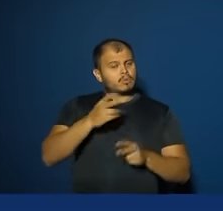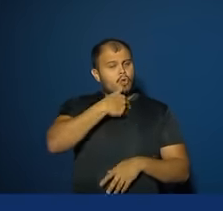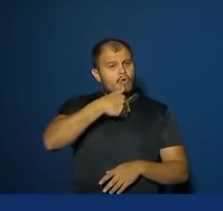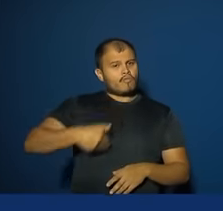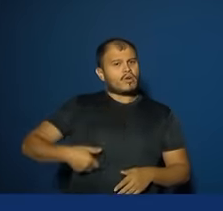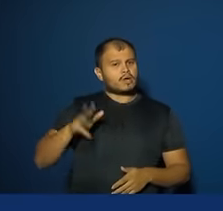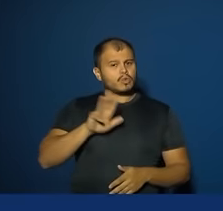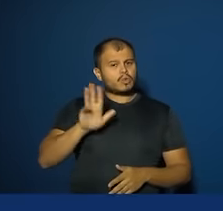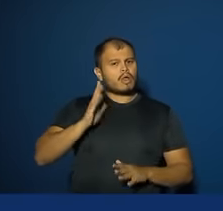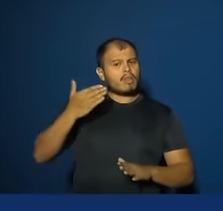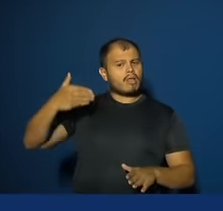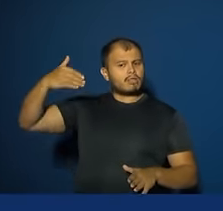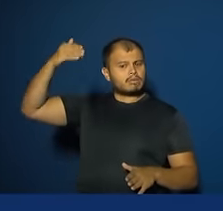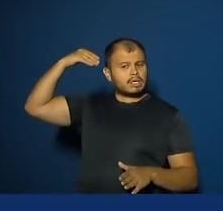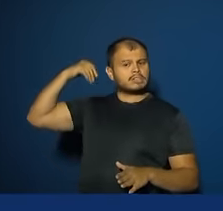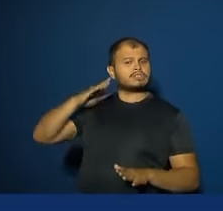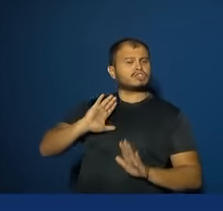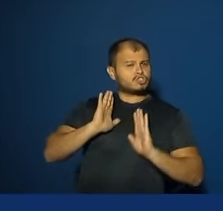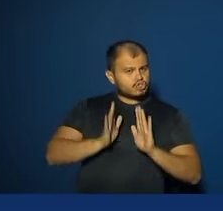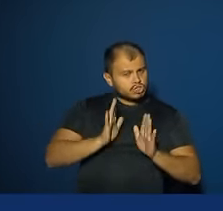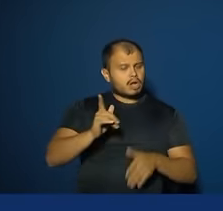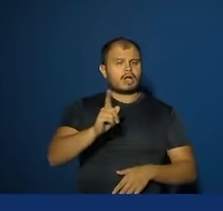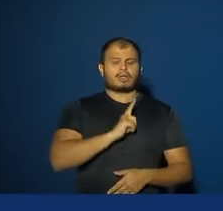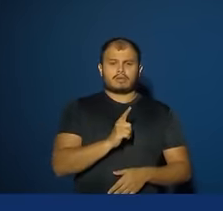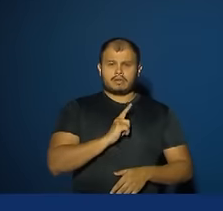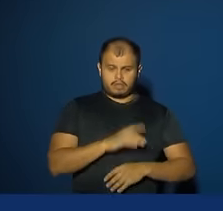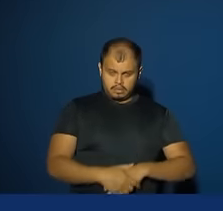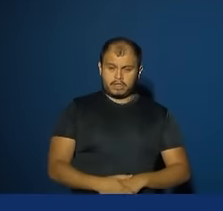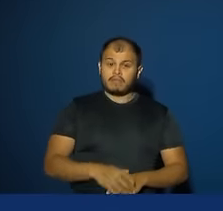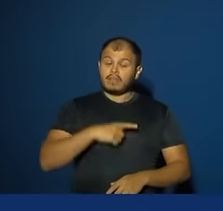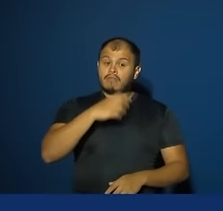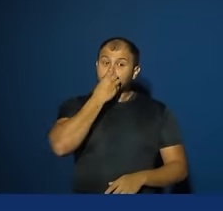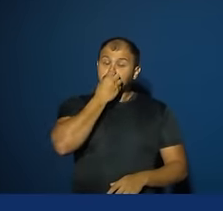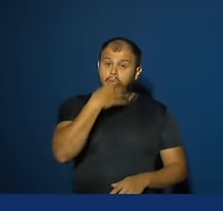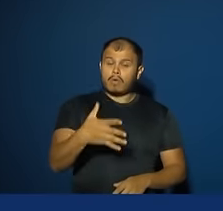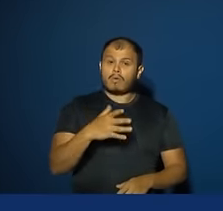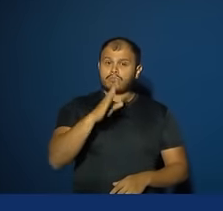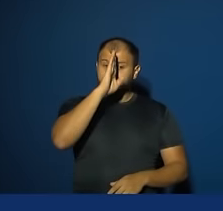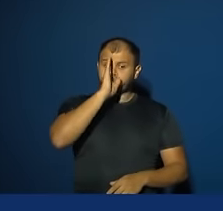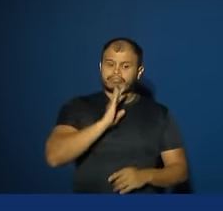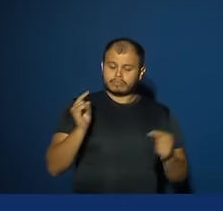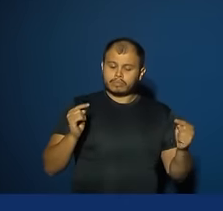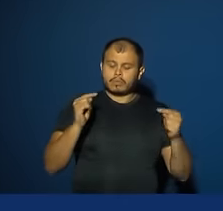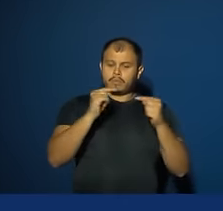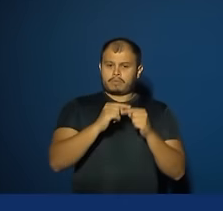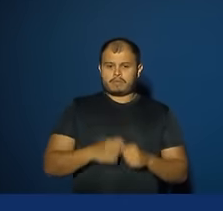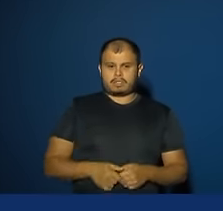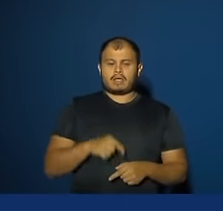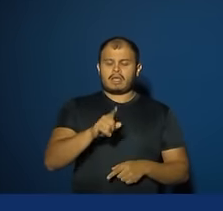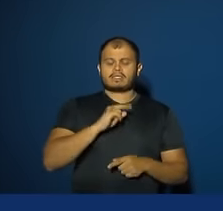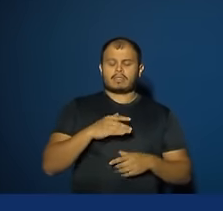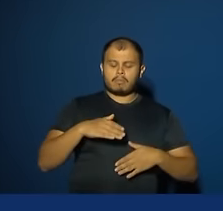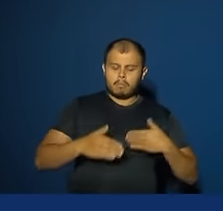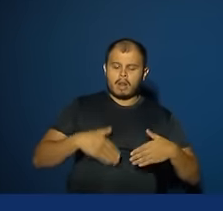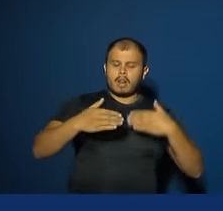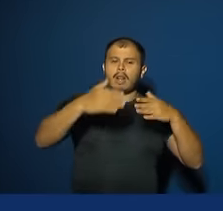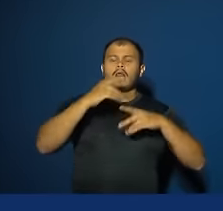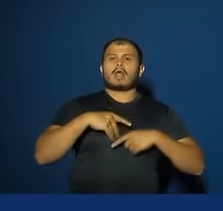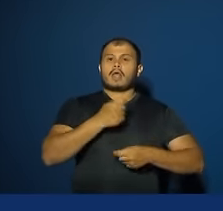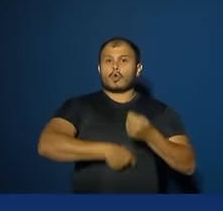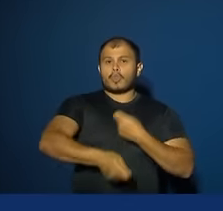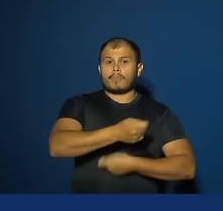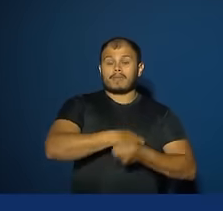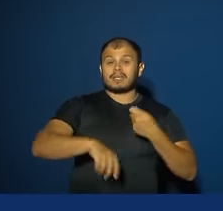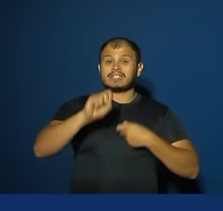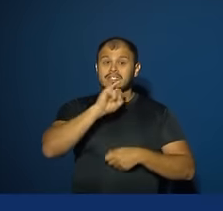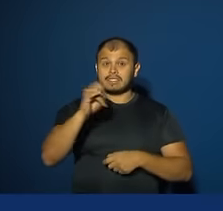isso aconteceu lá atrás no governo Lula e e foi muito bom pro Brasil e nessa escala de Economia que a gente tem hoje se a